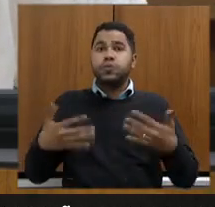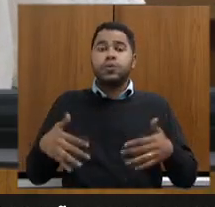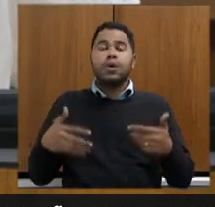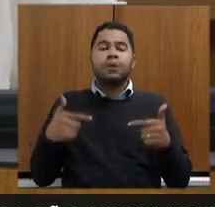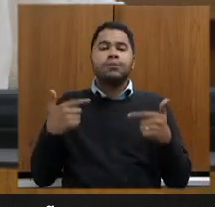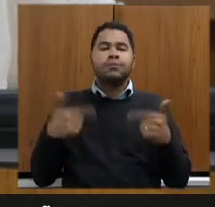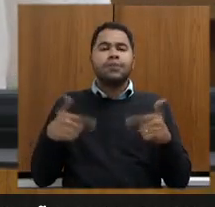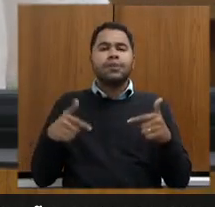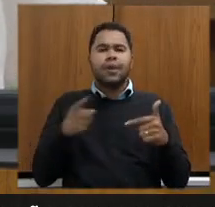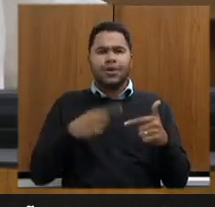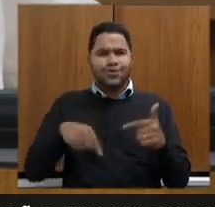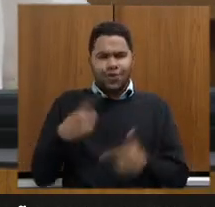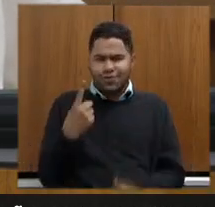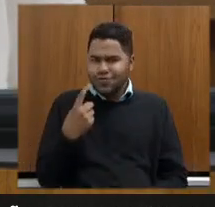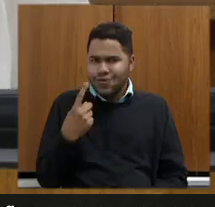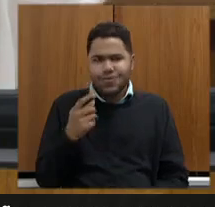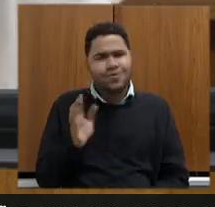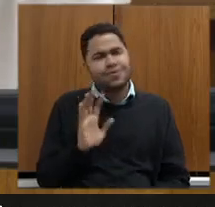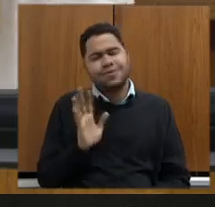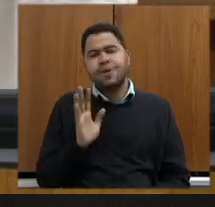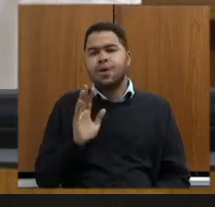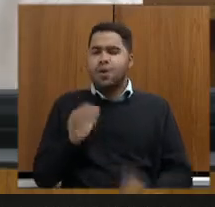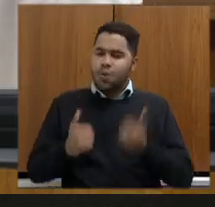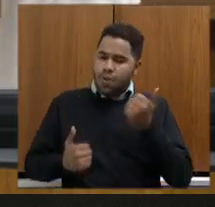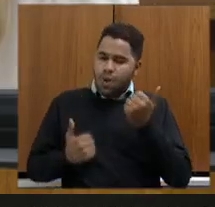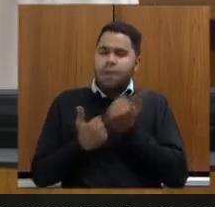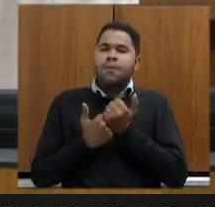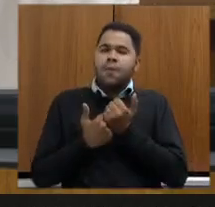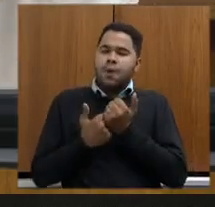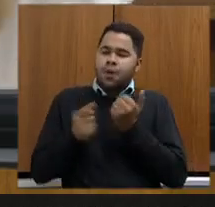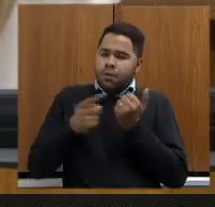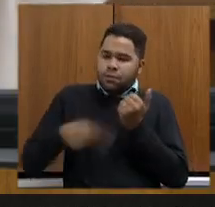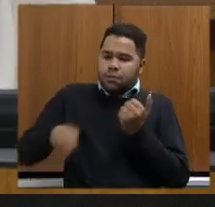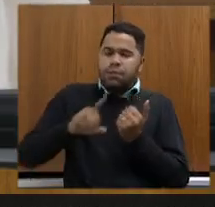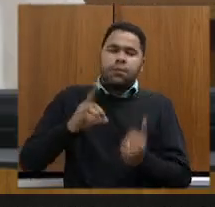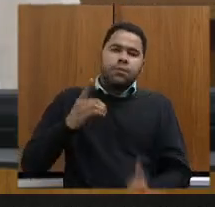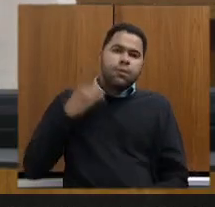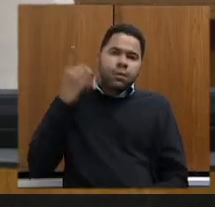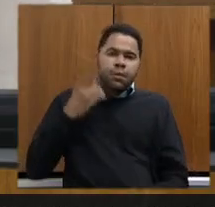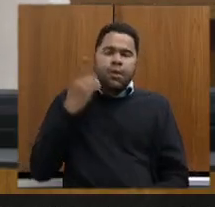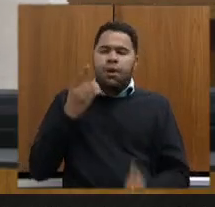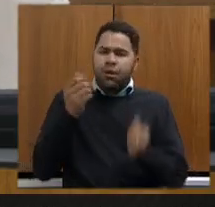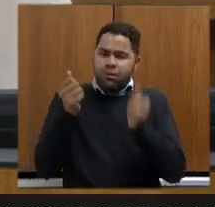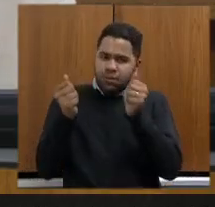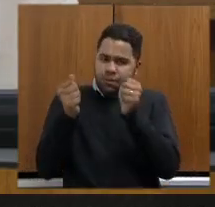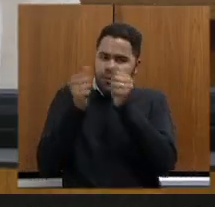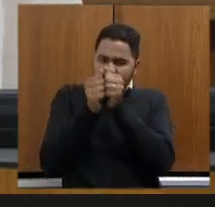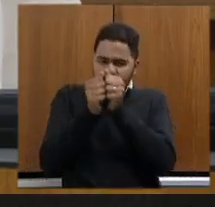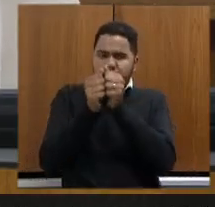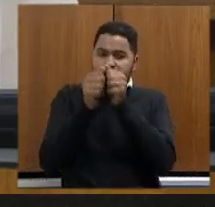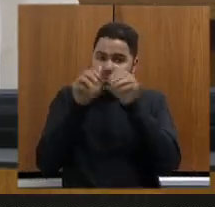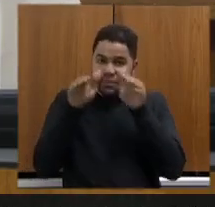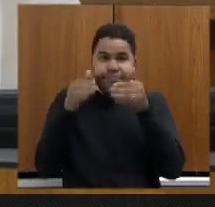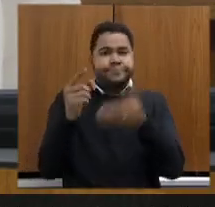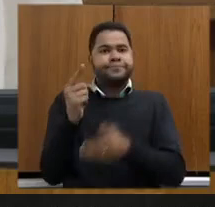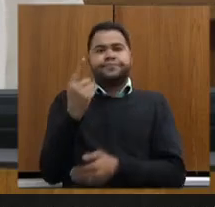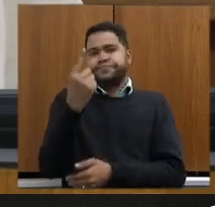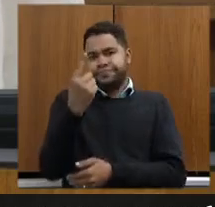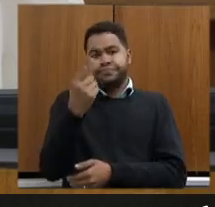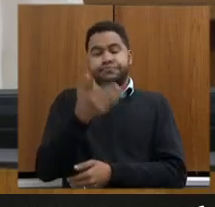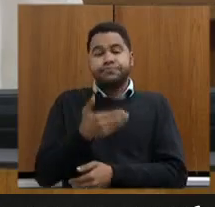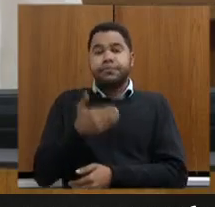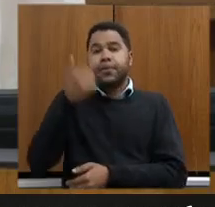o trabalho que a gente não faz sozinho a gente faz com o apoio dos nossos deputados não é um trabalho conjunto com o foco único